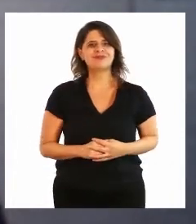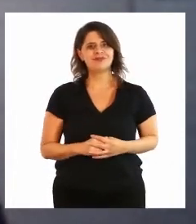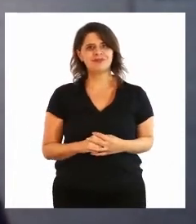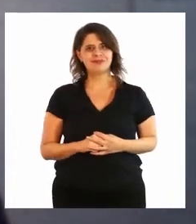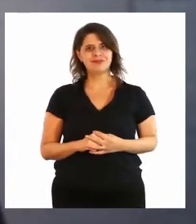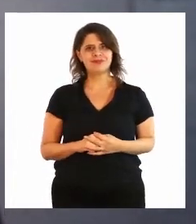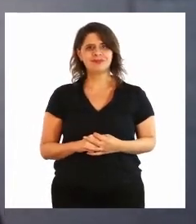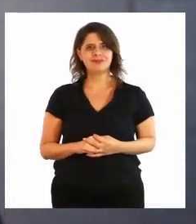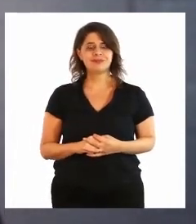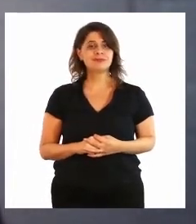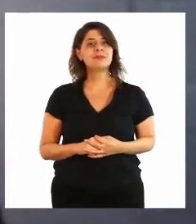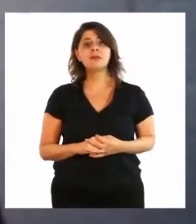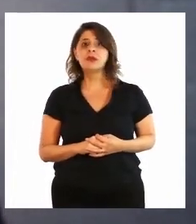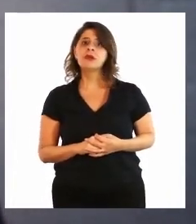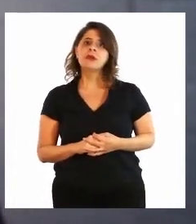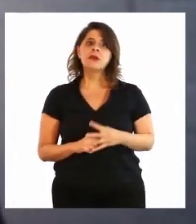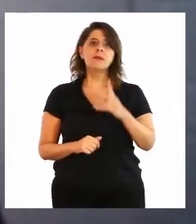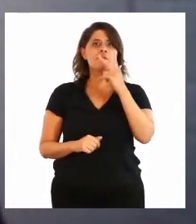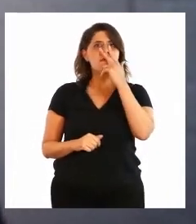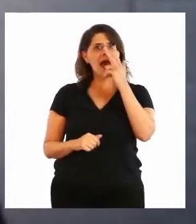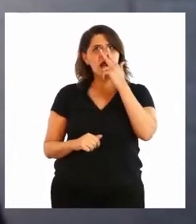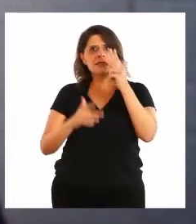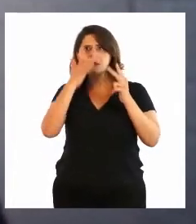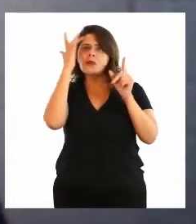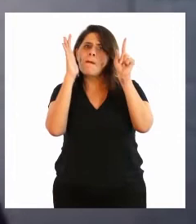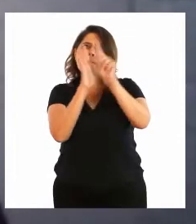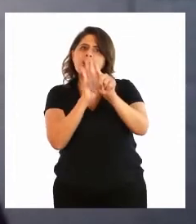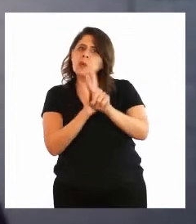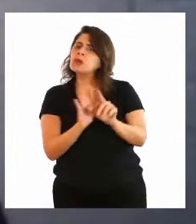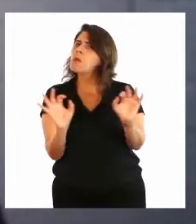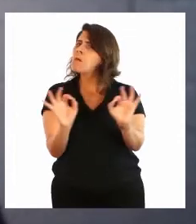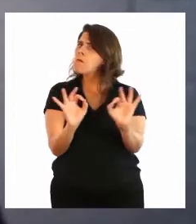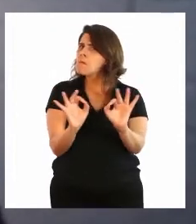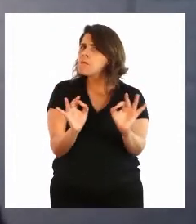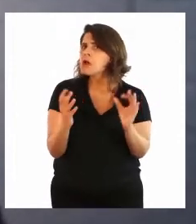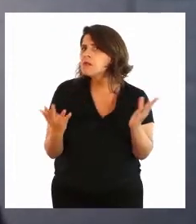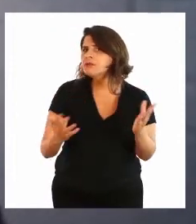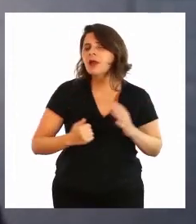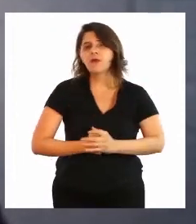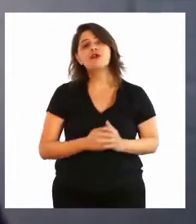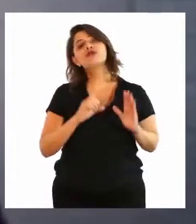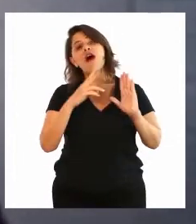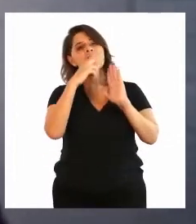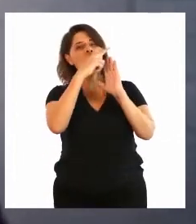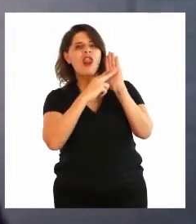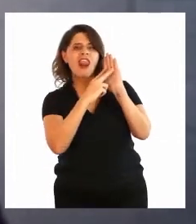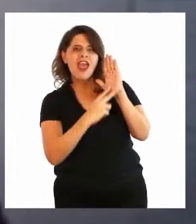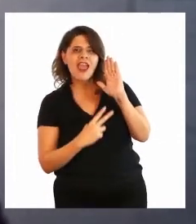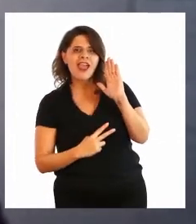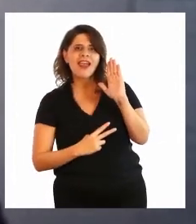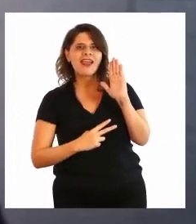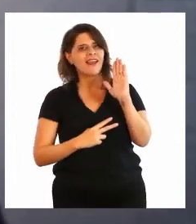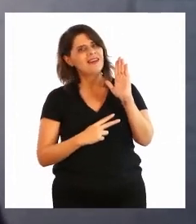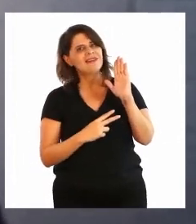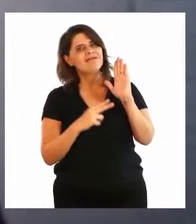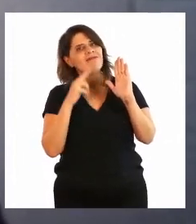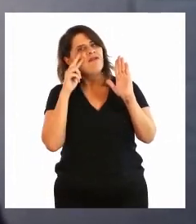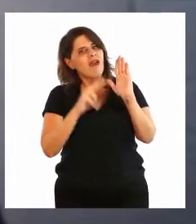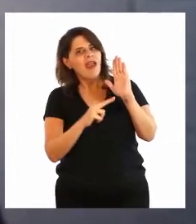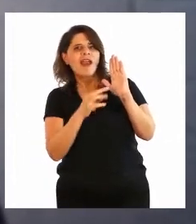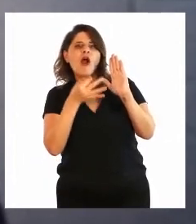Deixa eu ver, parece que não tem mais nenhuma pergunta, né? Então, eu vou só dar mais uma